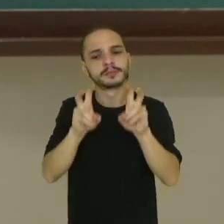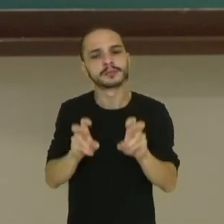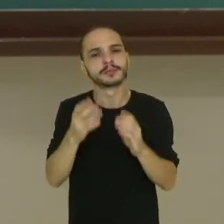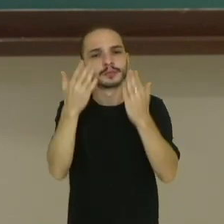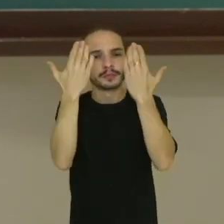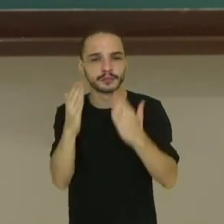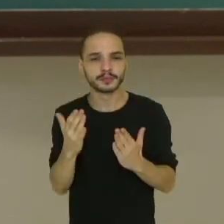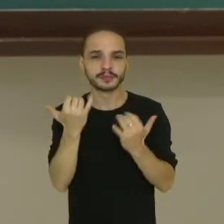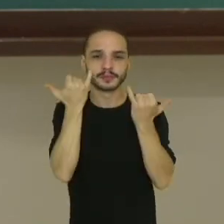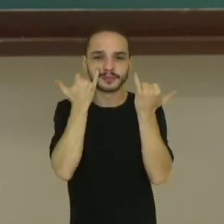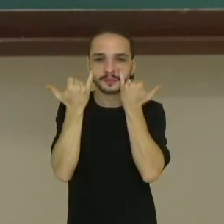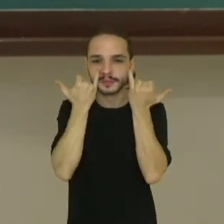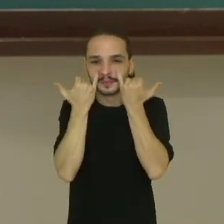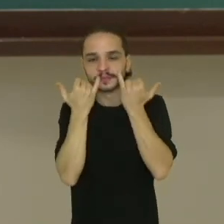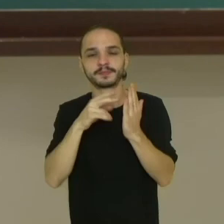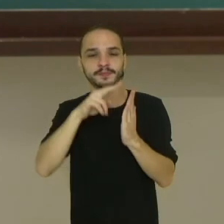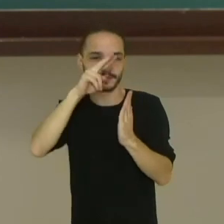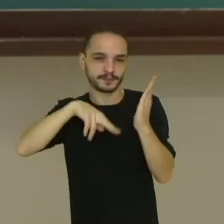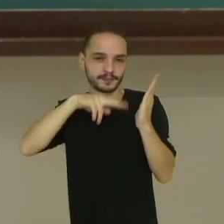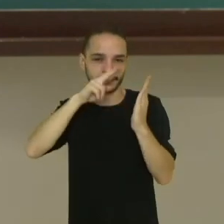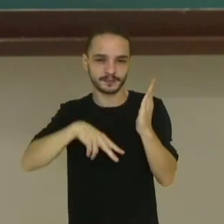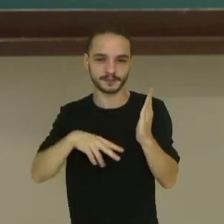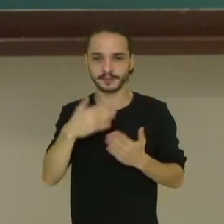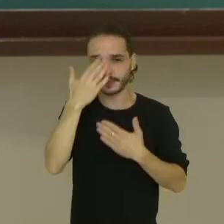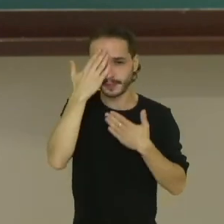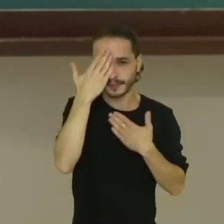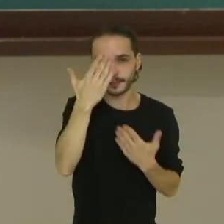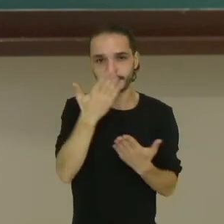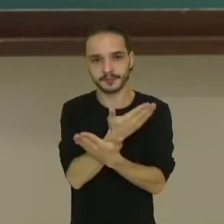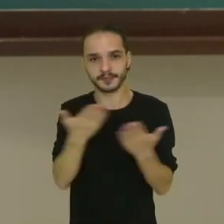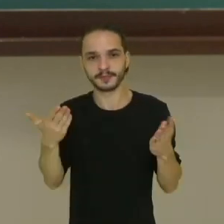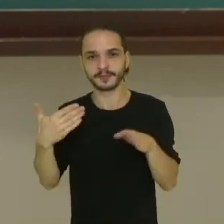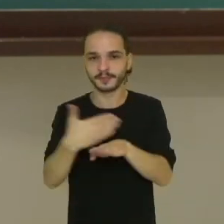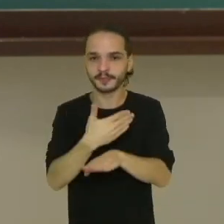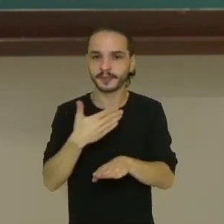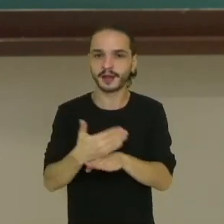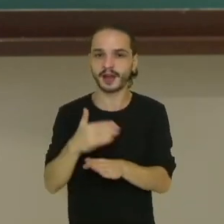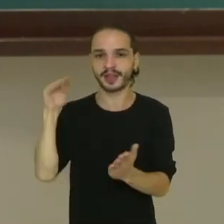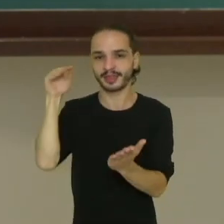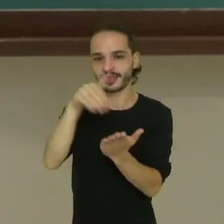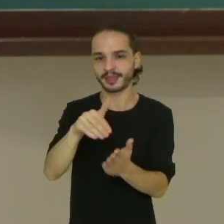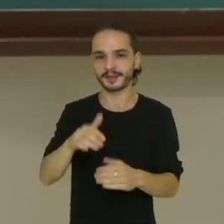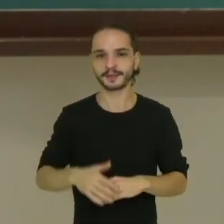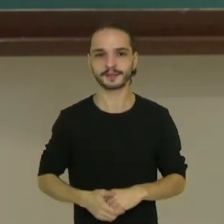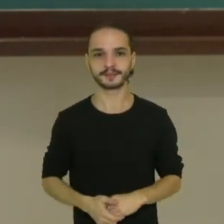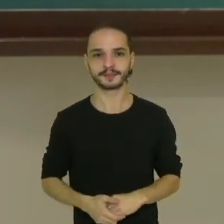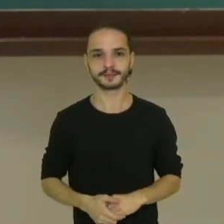informações presentes na nossa reportagem. Agradeço a participação de vocês e até breve.